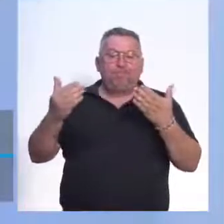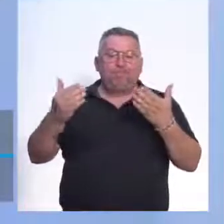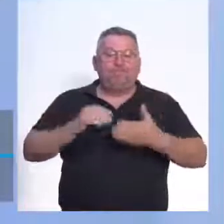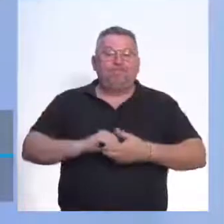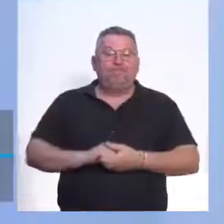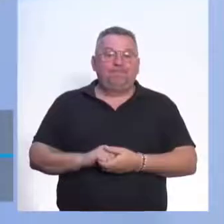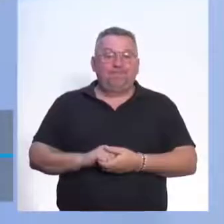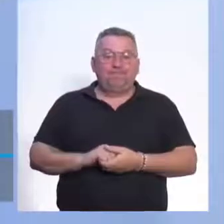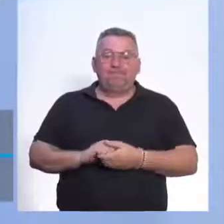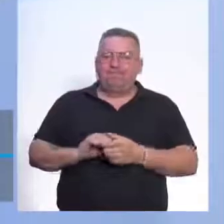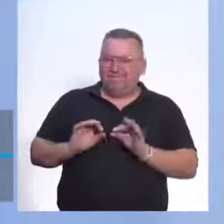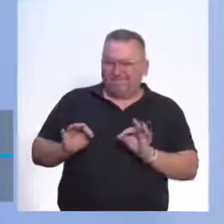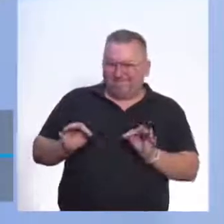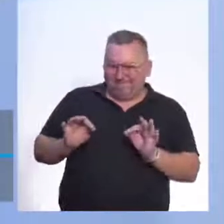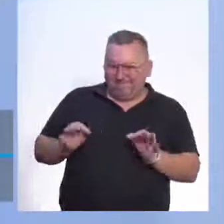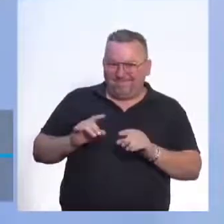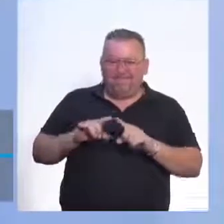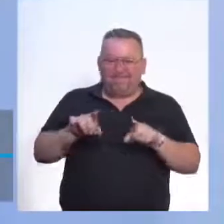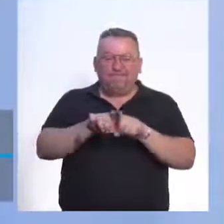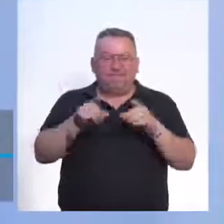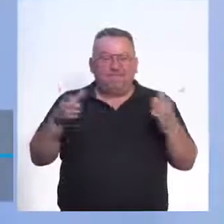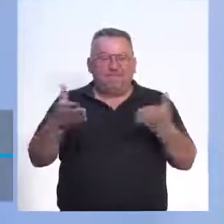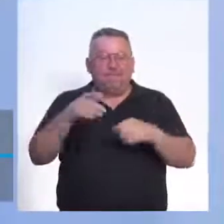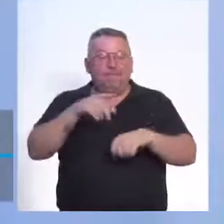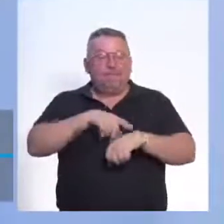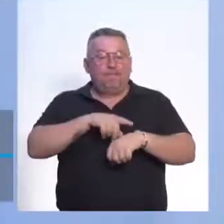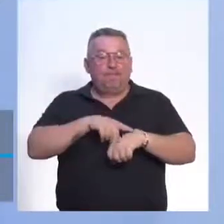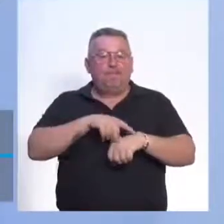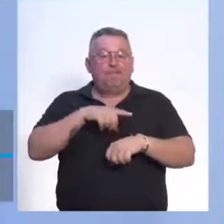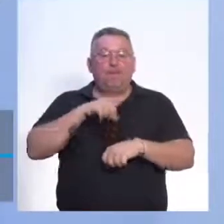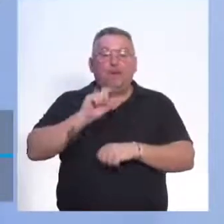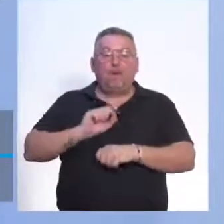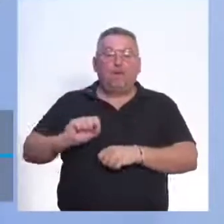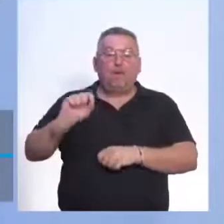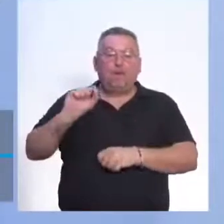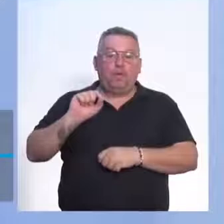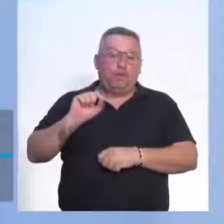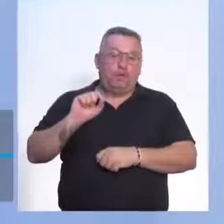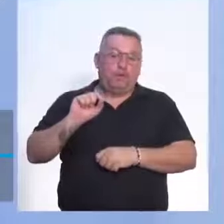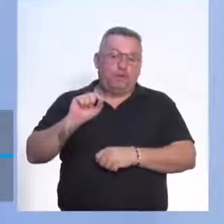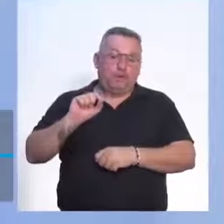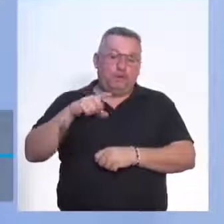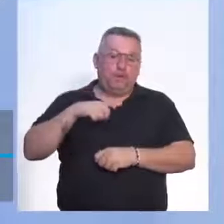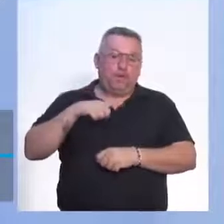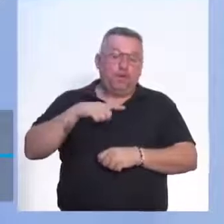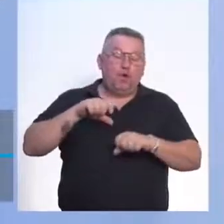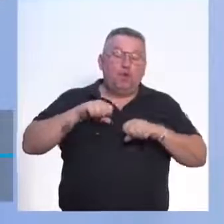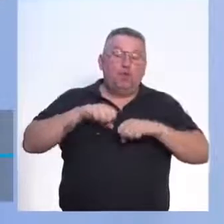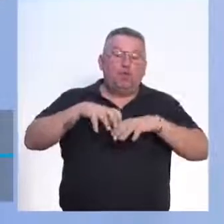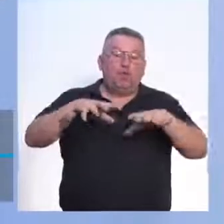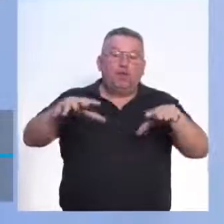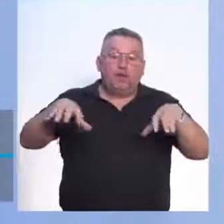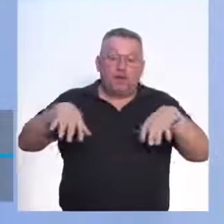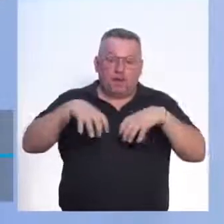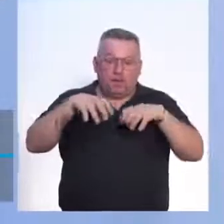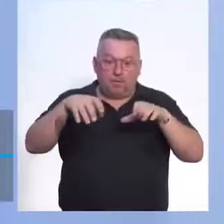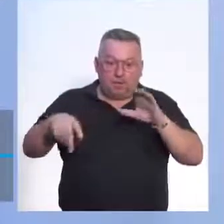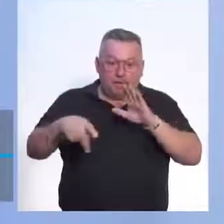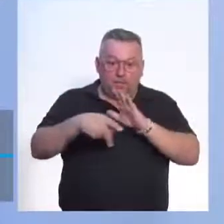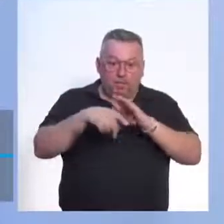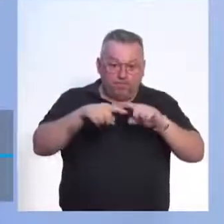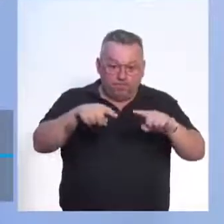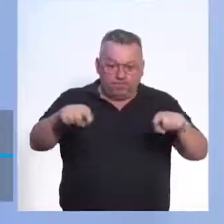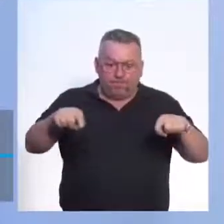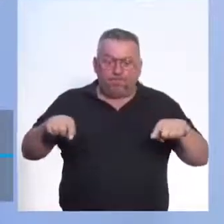uma diferença. Exatamente. E aí, neste momento, então, nós temos um sistema que é baseado na propriedade de